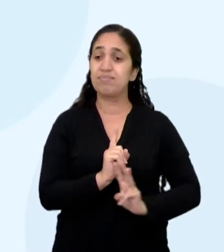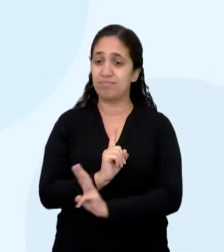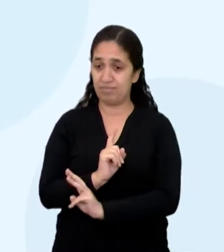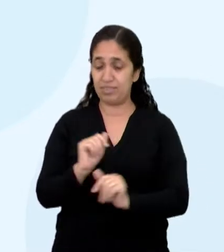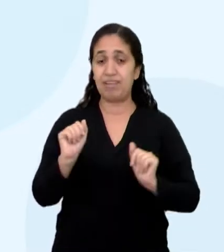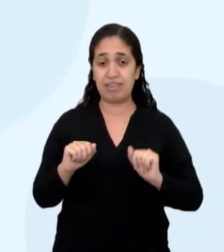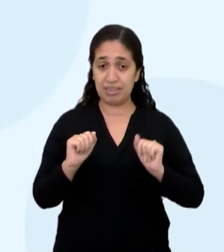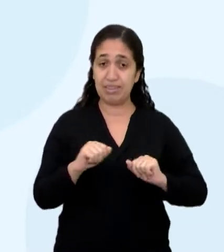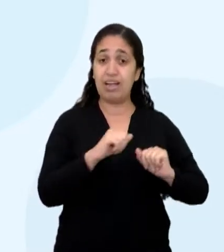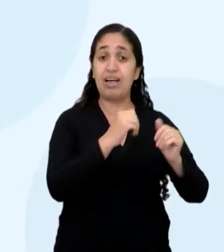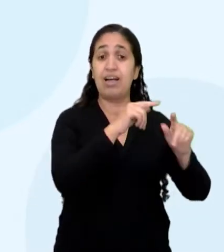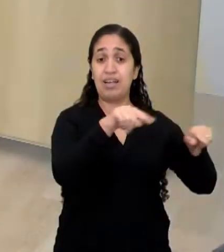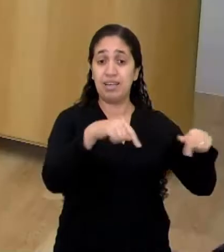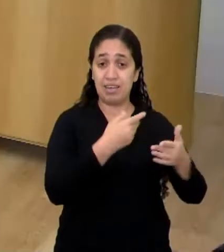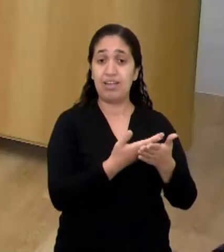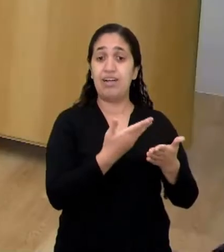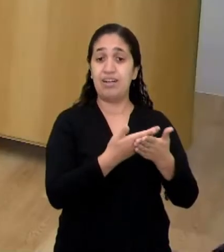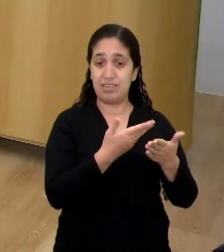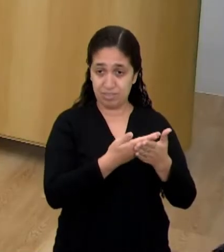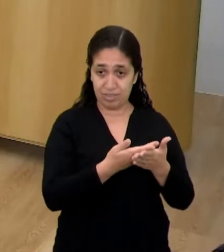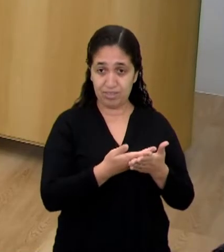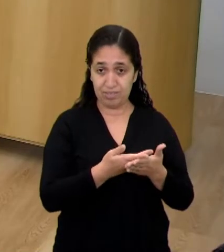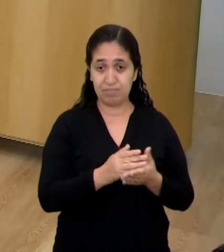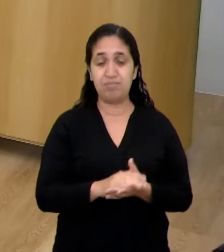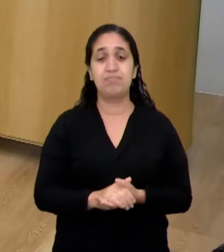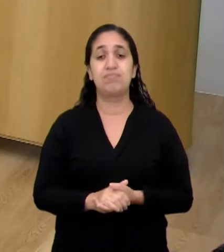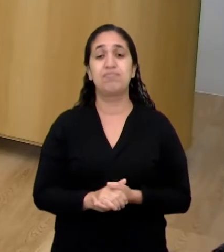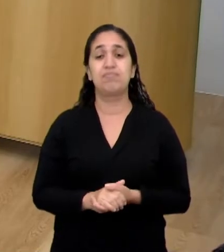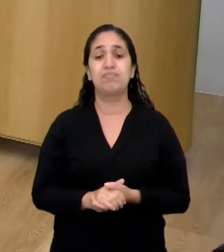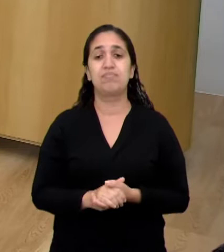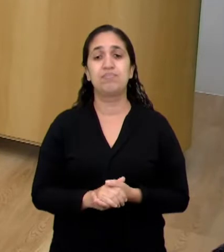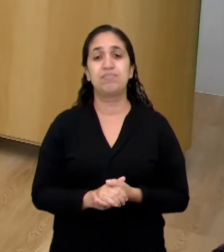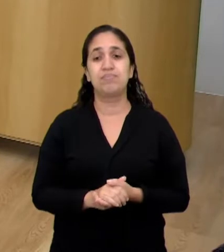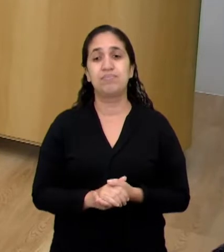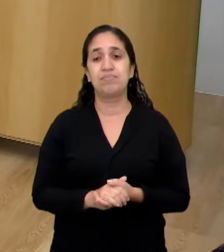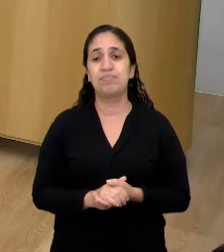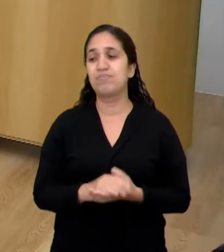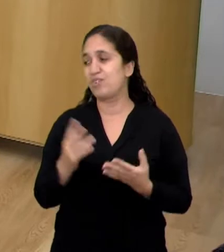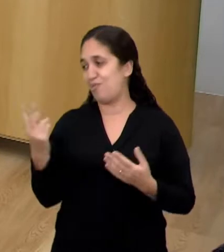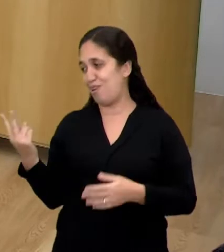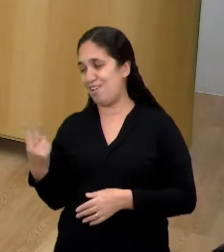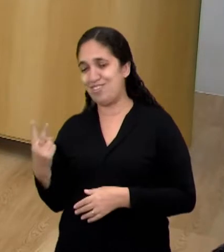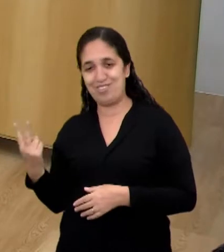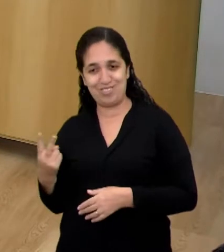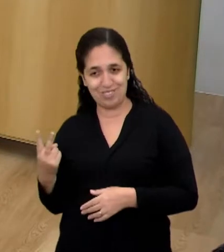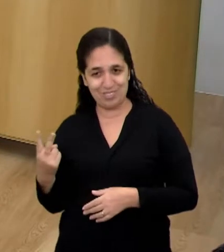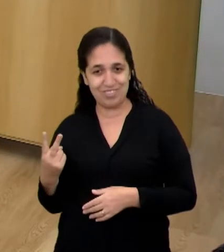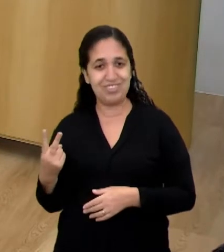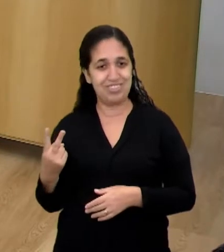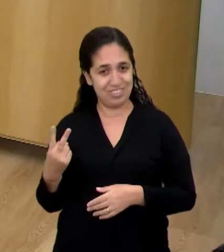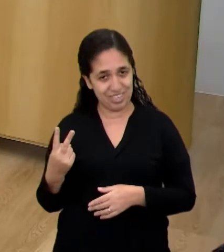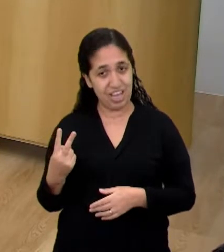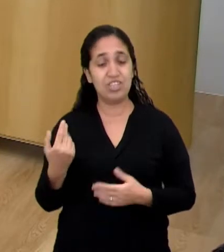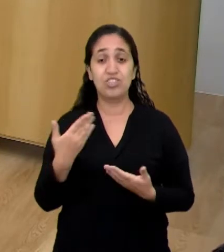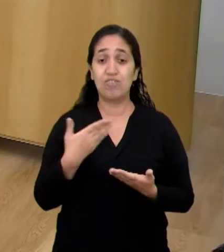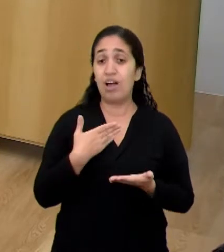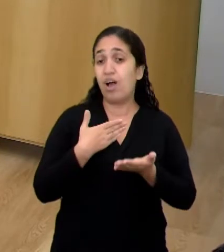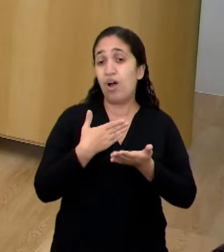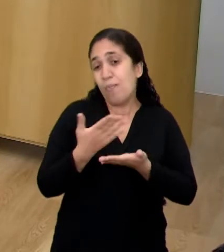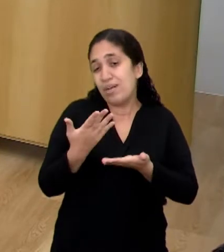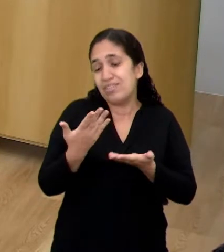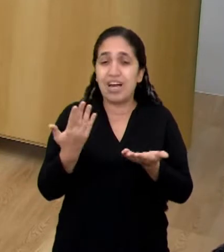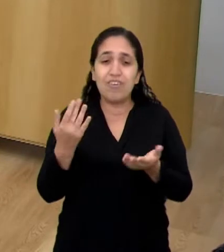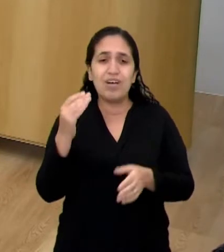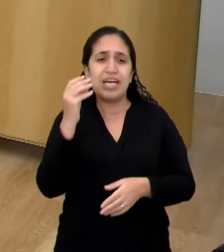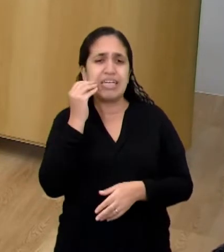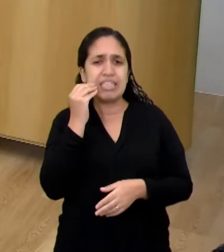na sala de aula. Mas aqui a gente está na adaptada, né, Vivi? Vivi e Silene. Então eu tô aqui com as duas. A gente vai fazer aqui meio que